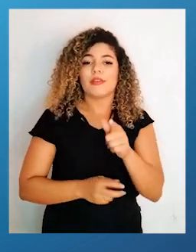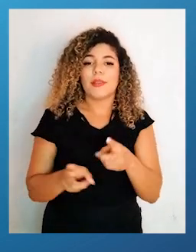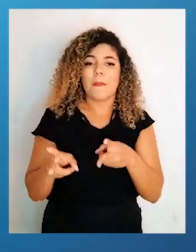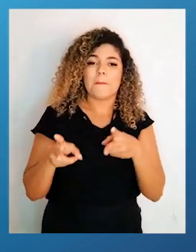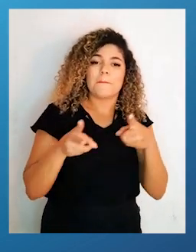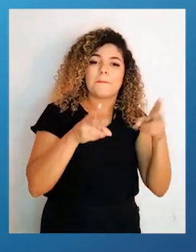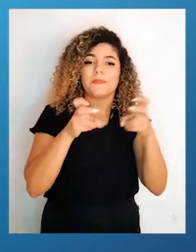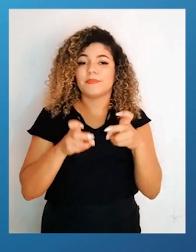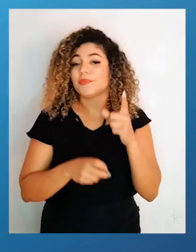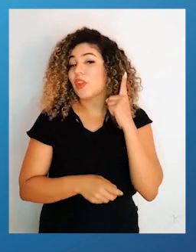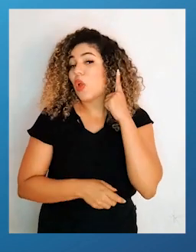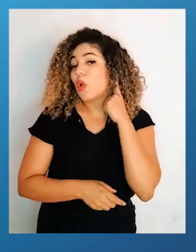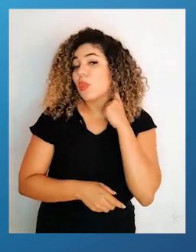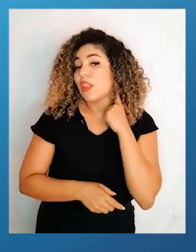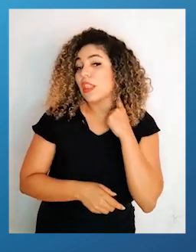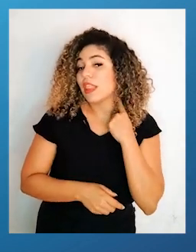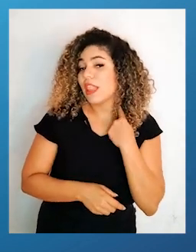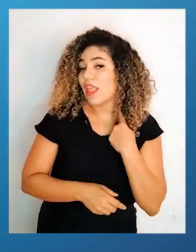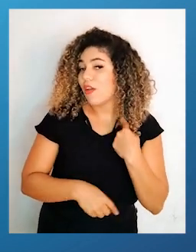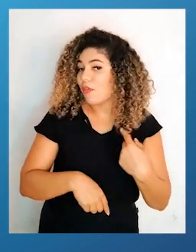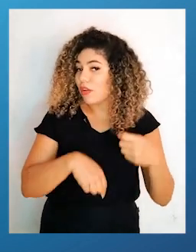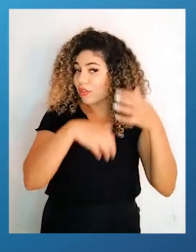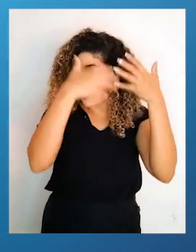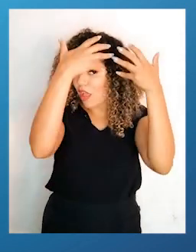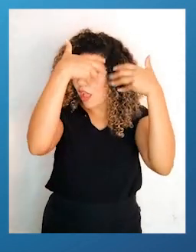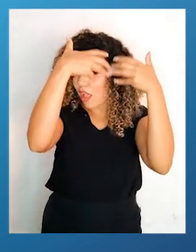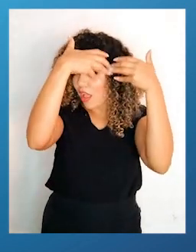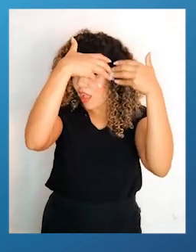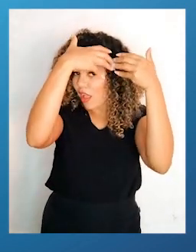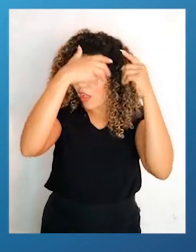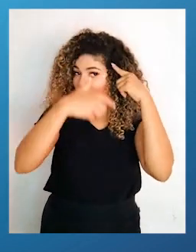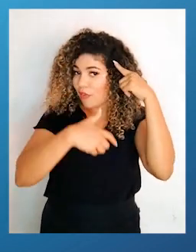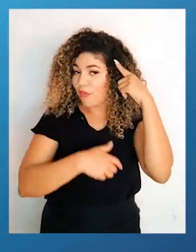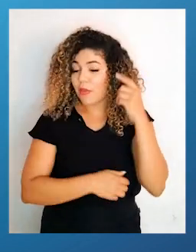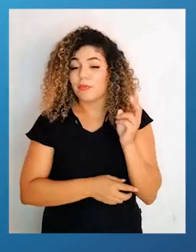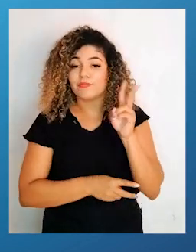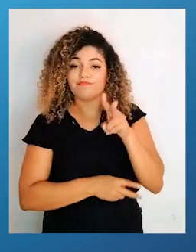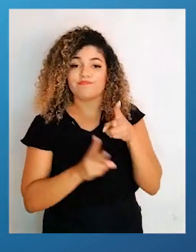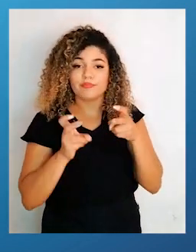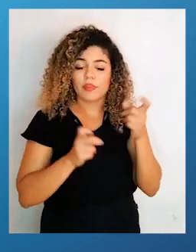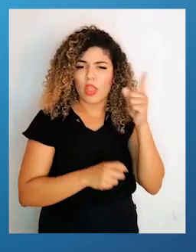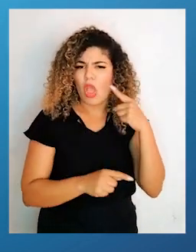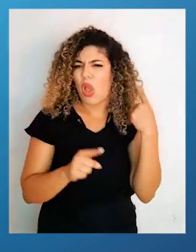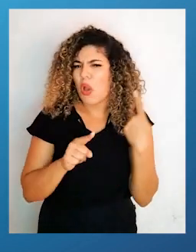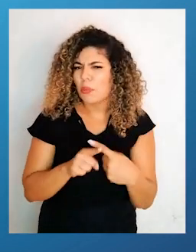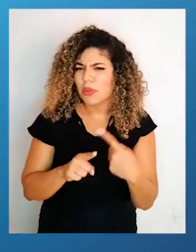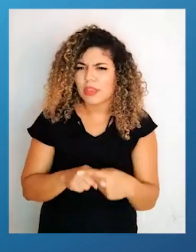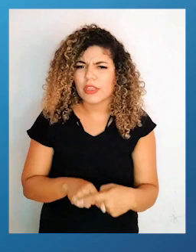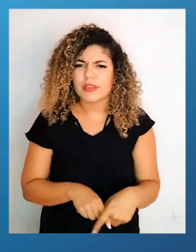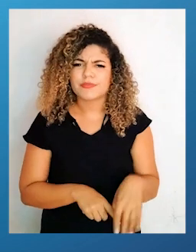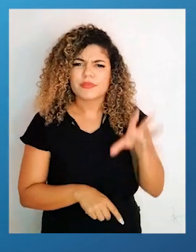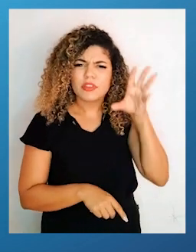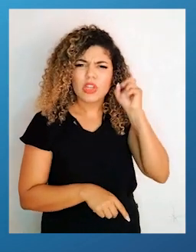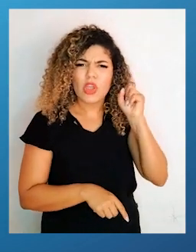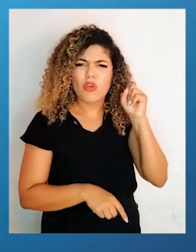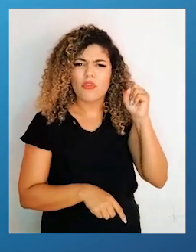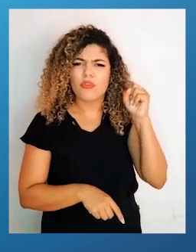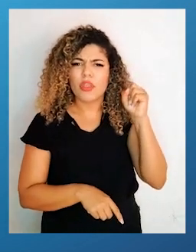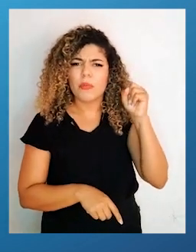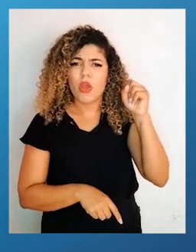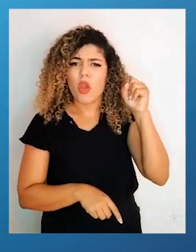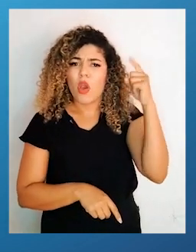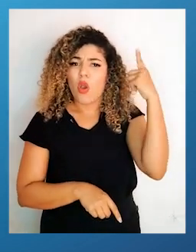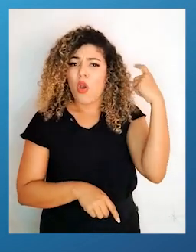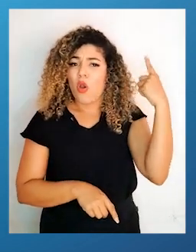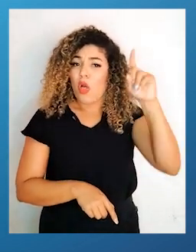nervo auditivo levou essa informação para o nosso sistema nervoso central. E por que nós ouvimos o trovão depois da descarga elétrica? Porque